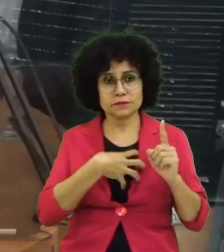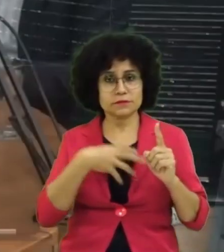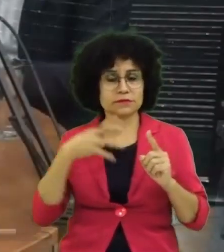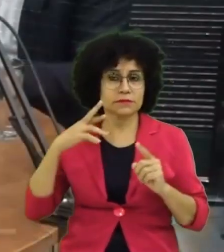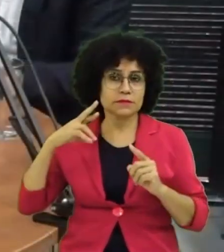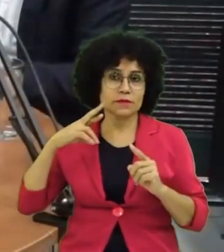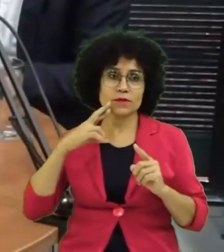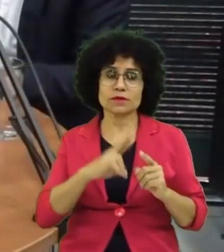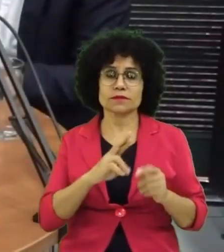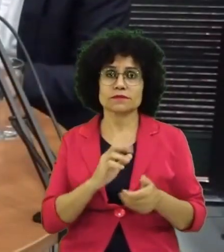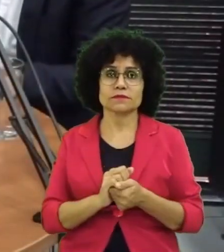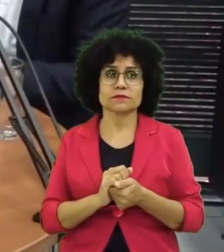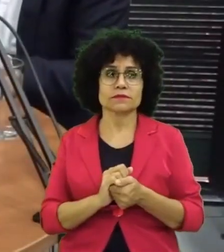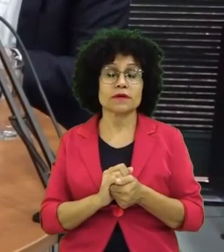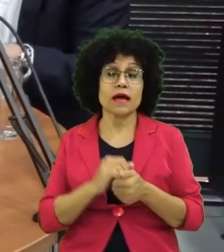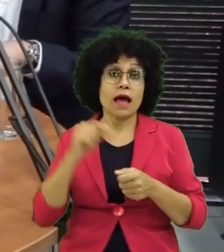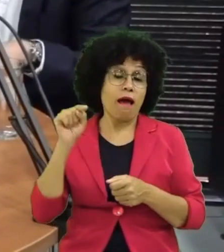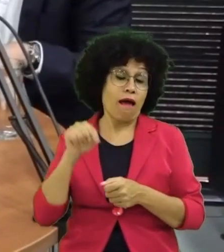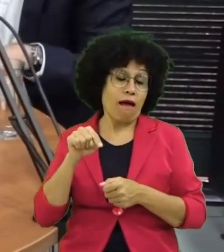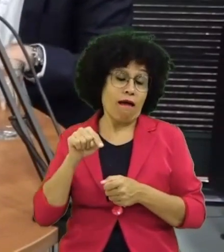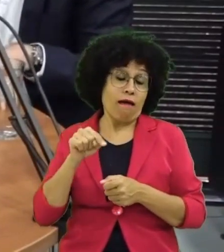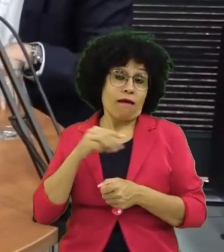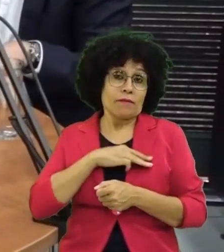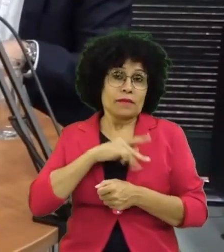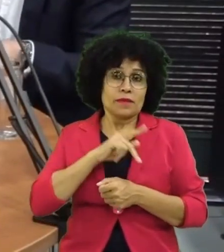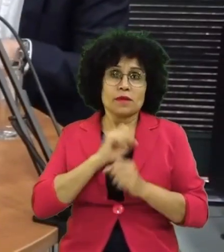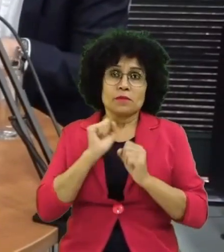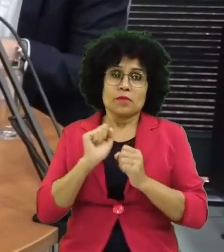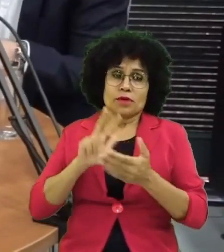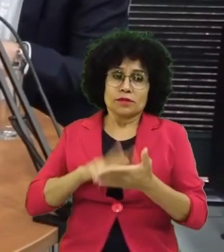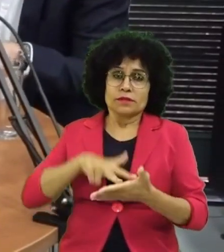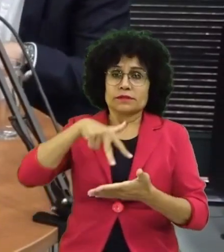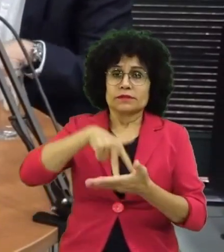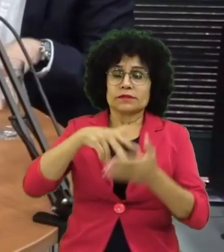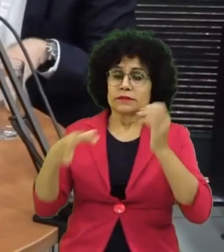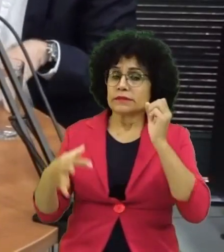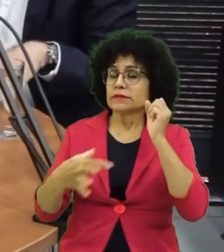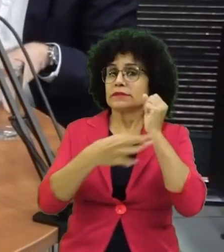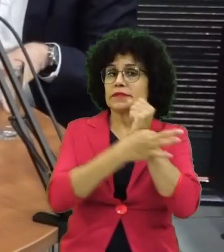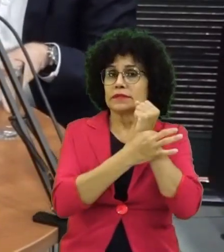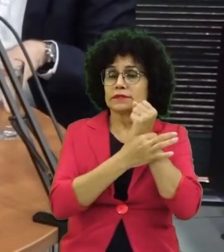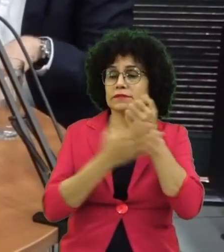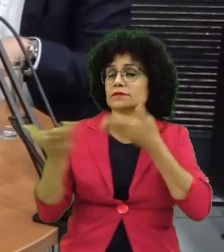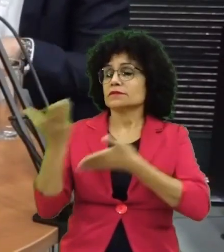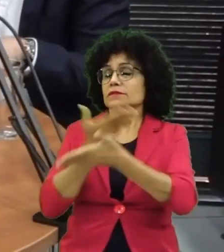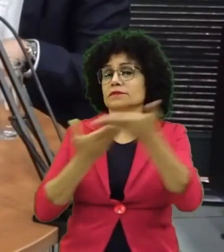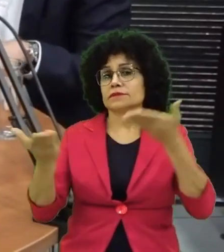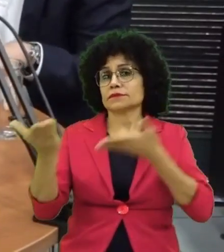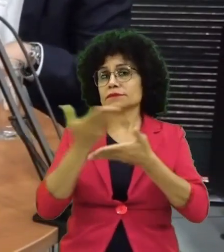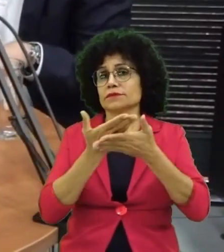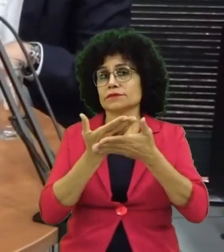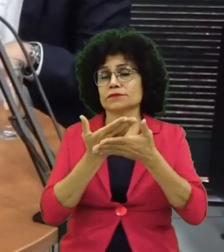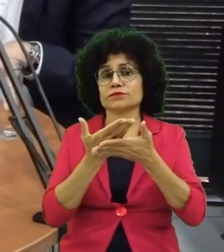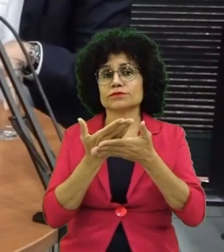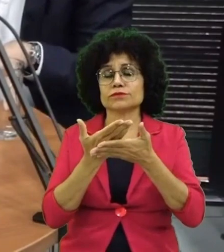Público pode ser um protagonista importante nesse processo. Ele pode dar segurança na tramitação desse processo. Eu já recebi